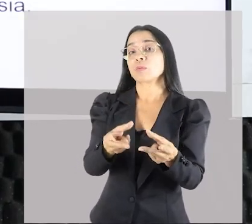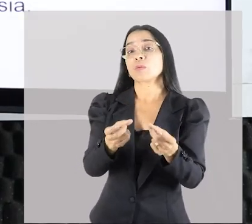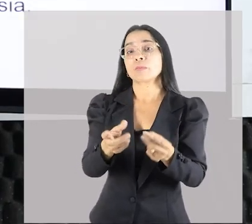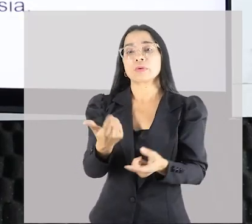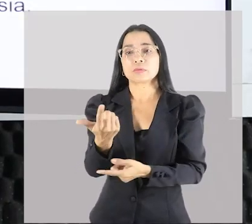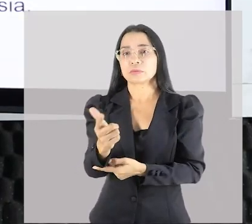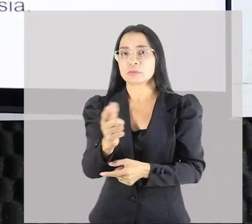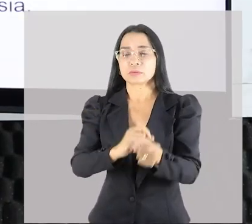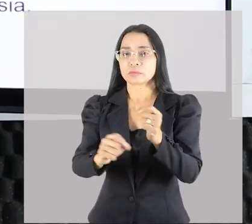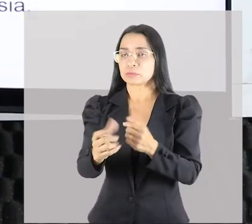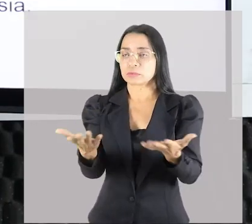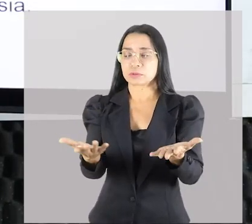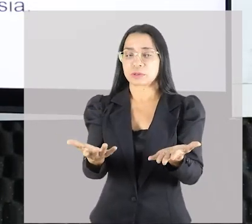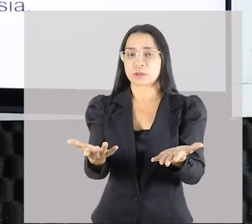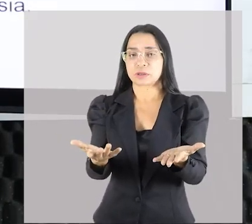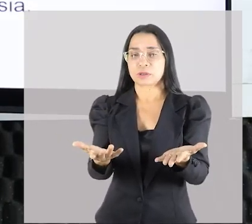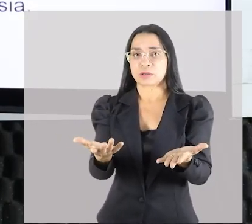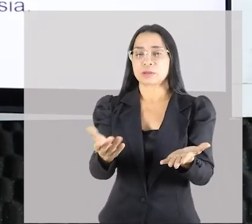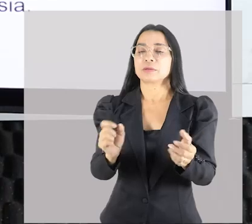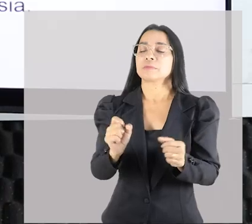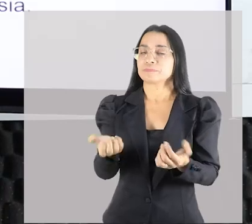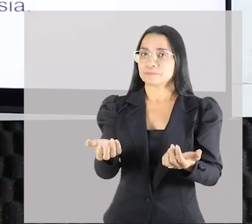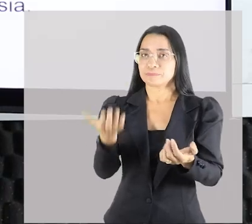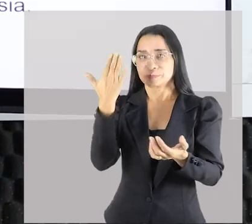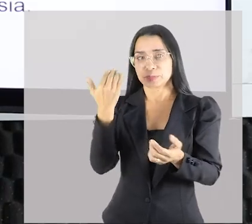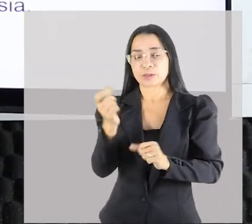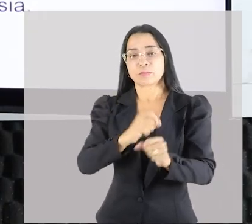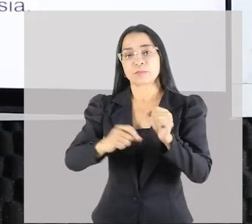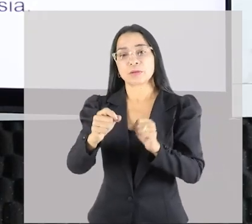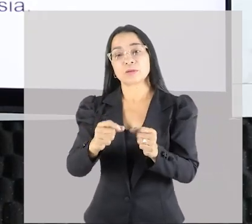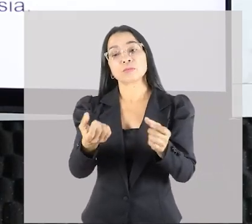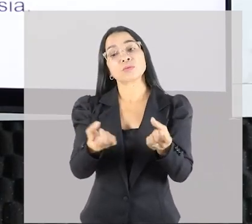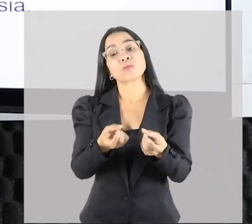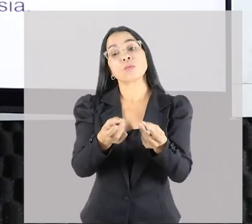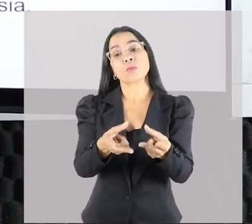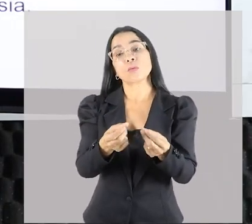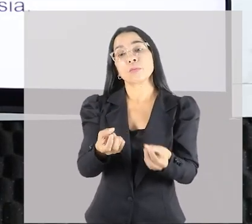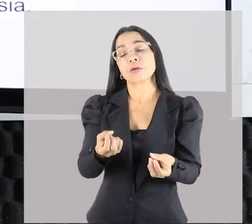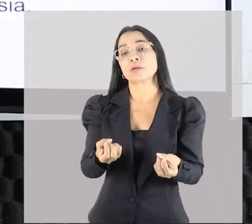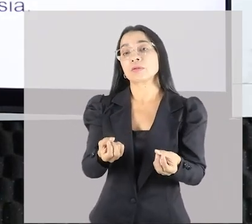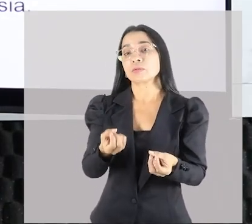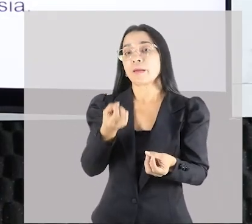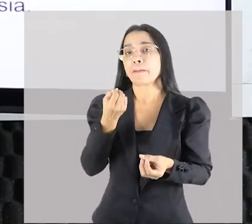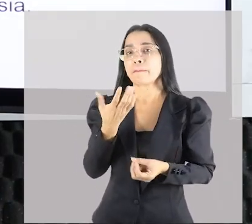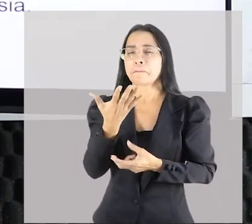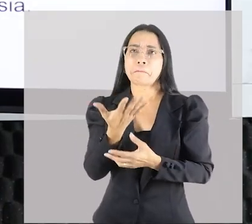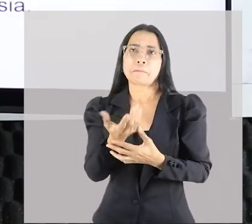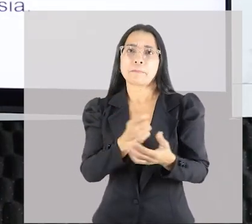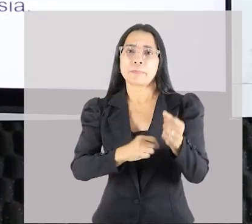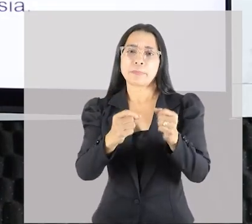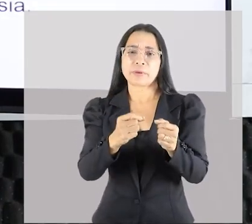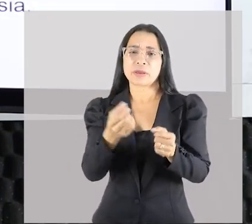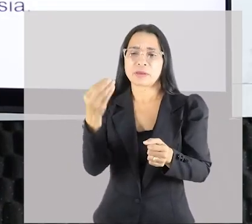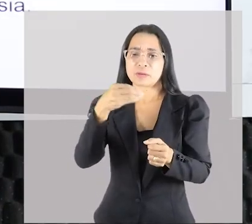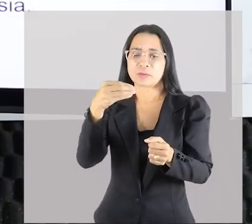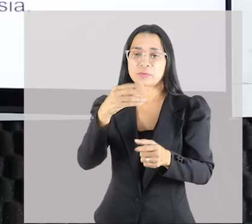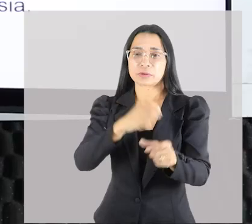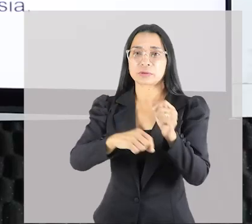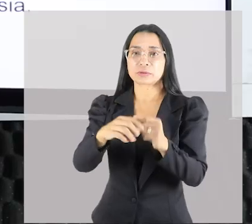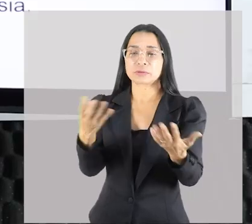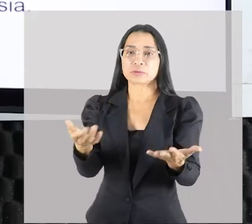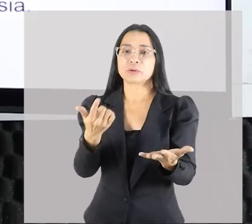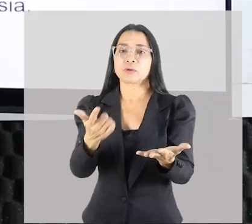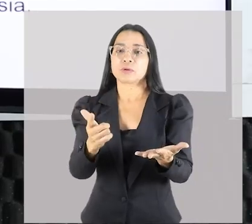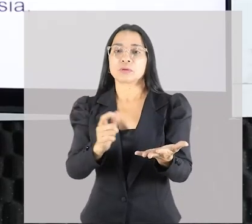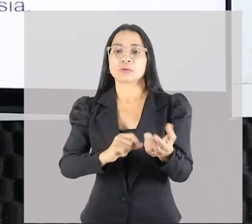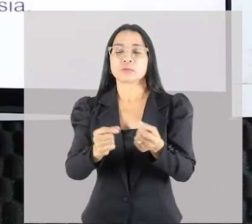sabemos que no feudalismo esse comércio ele é bem enfraquecido, ele acontece, mas ele não tem a mesma tônica que vai haver depois